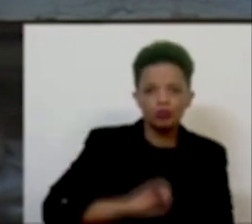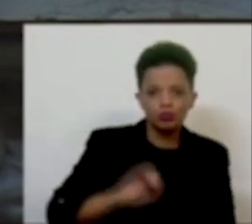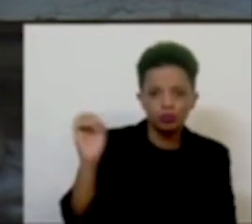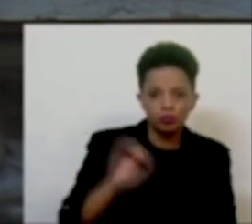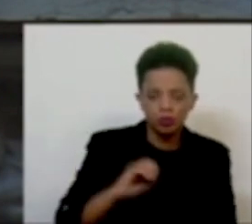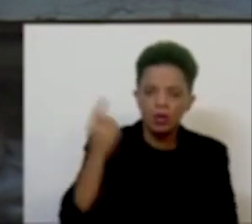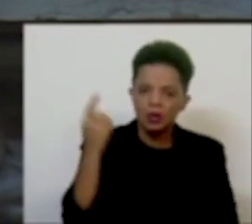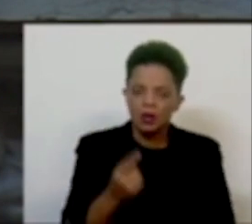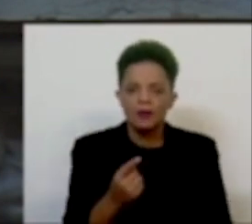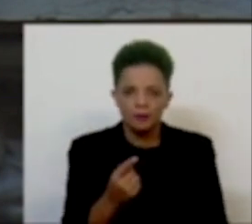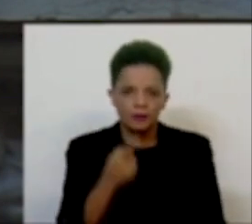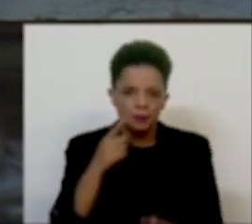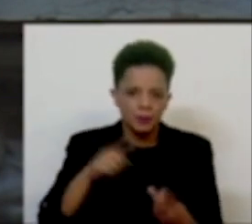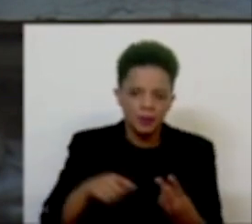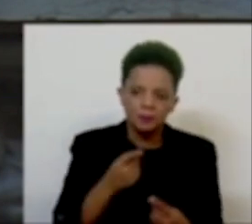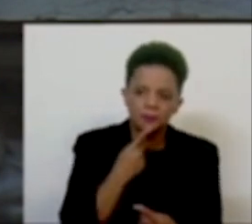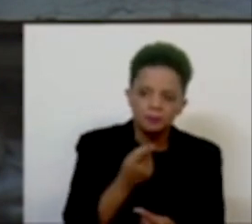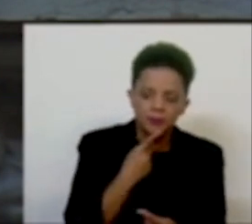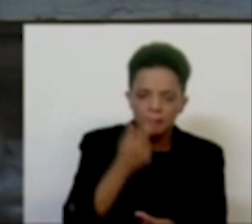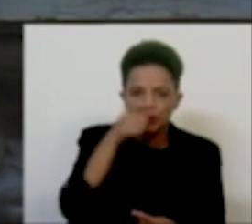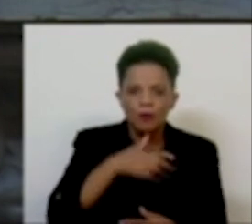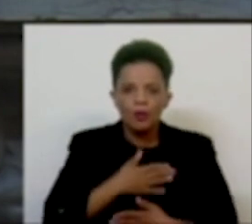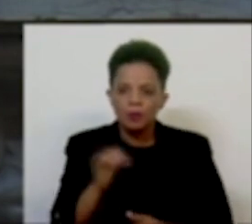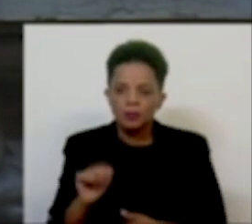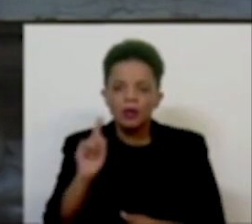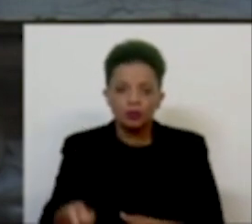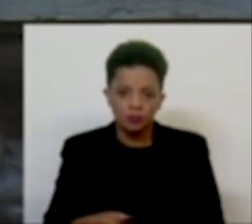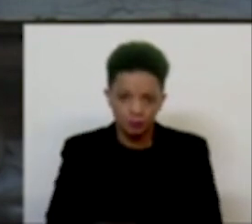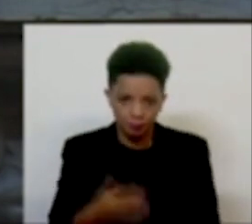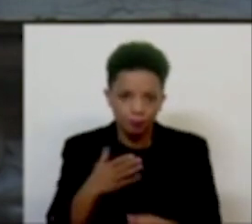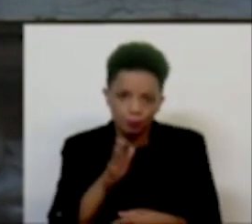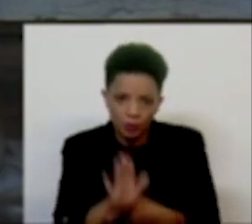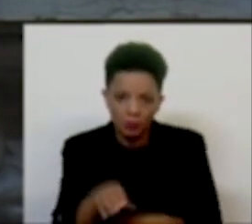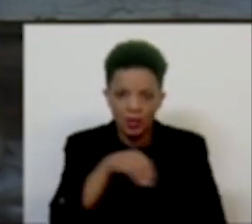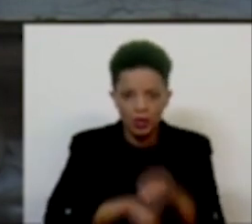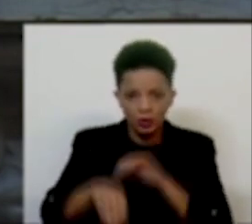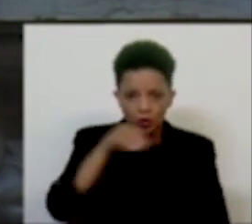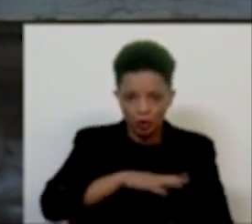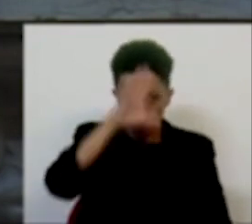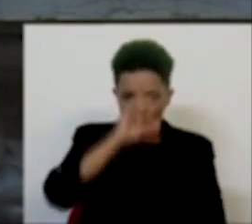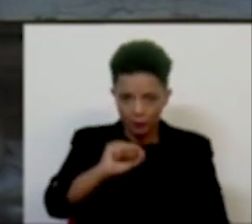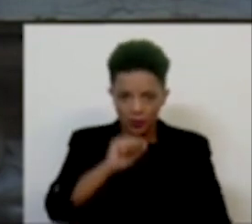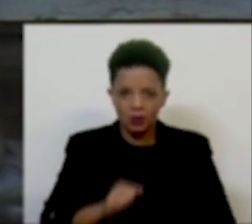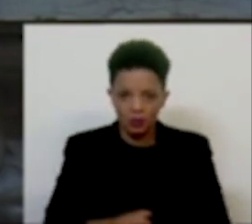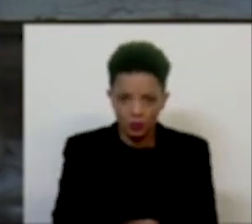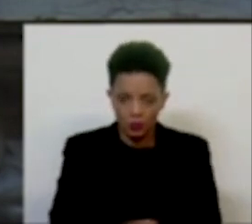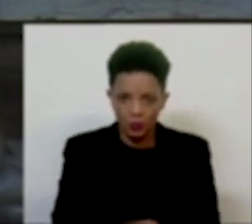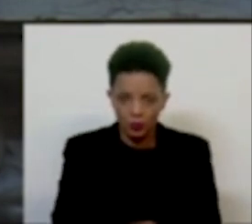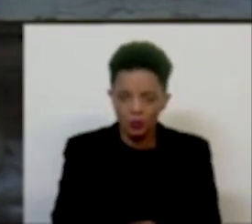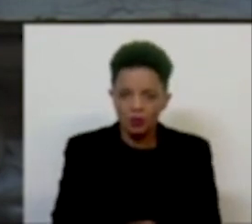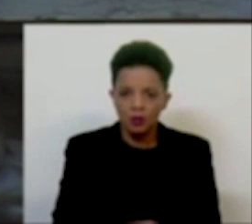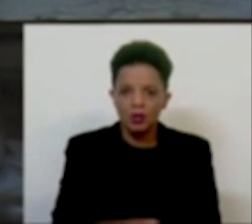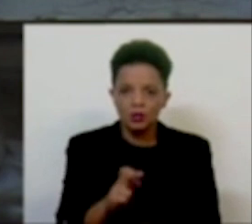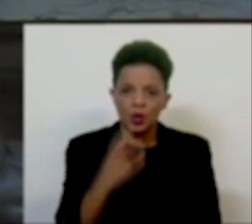regularmente aferida a vontade das pessoas. Por exemplo, as eleições legislativas ocorrem em